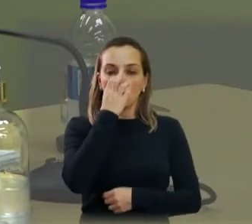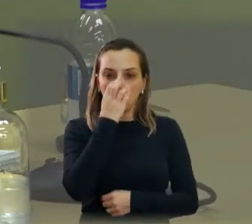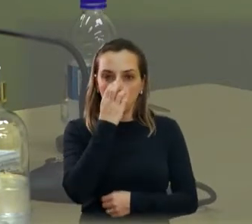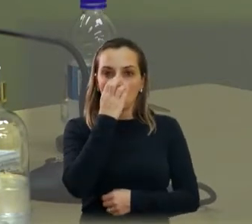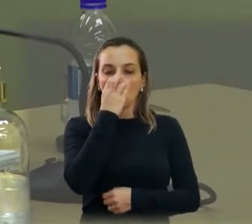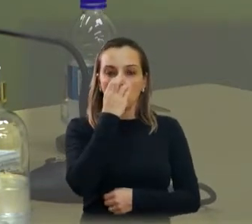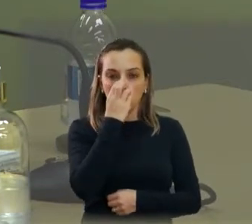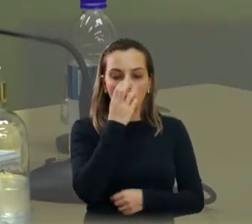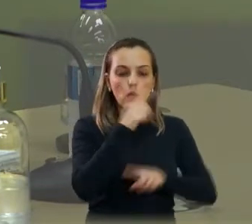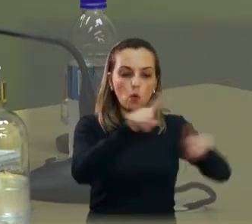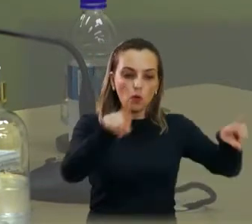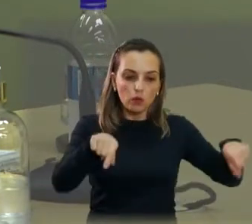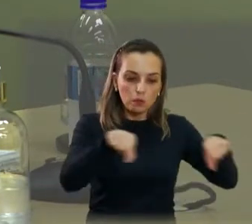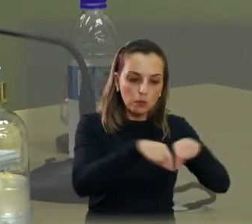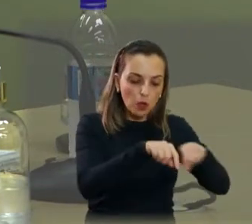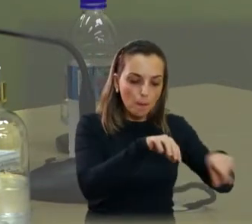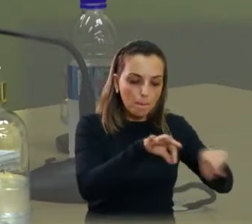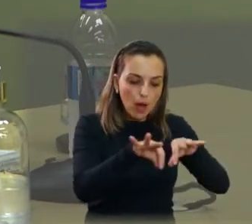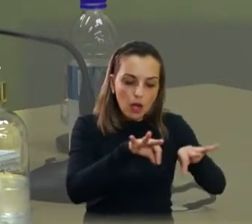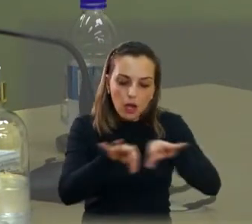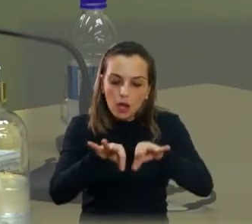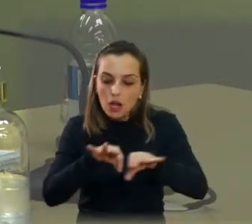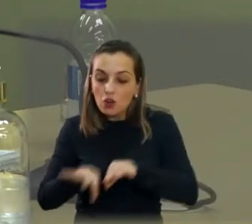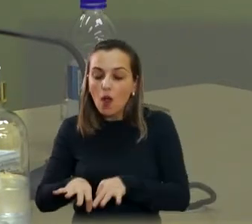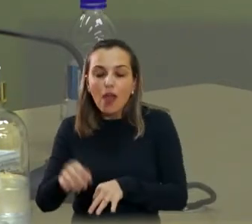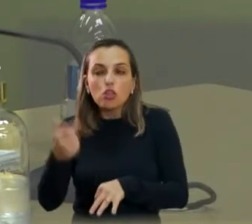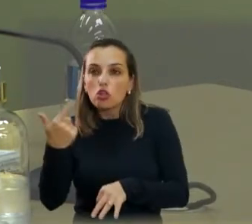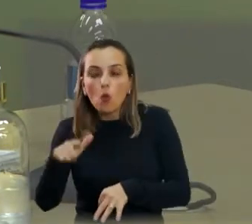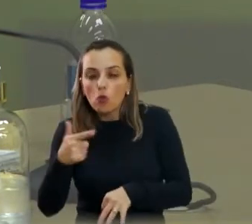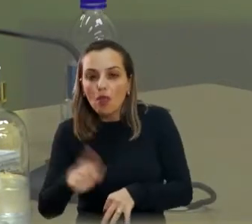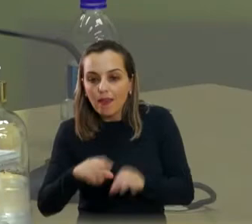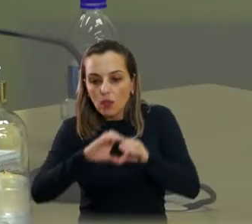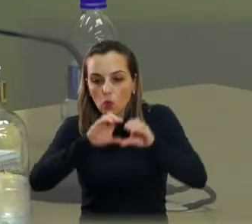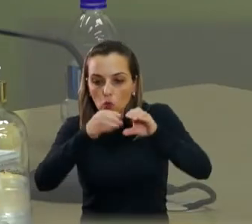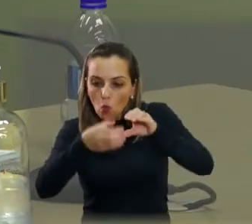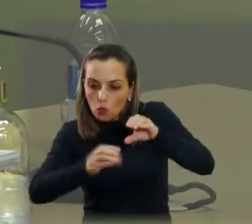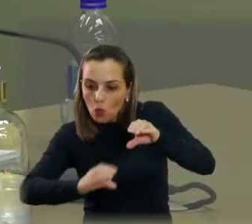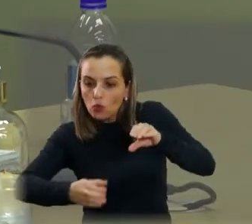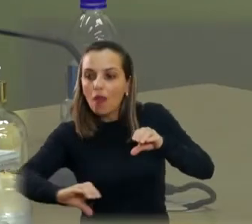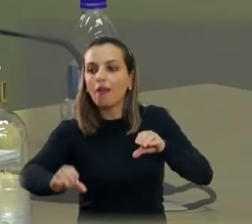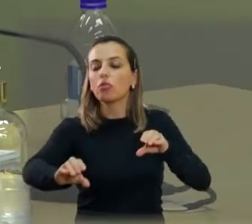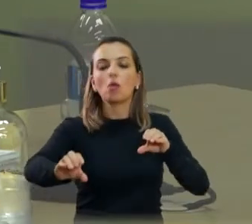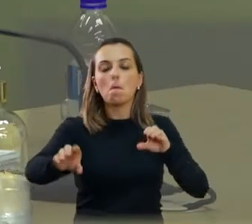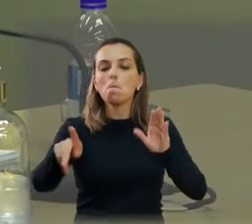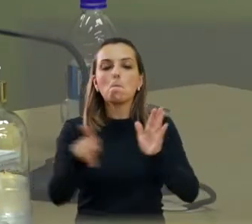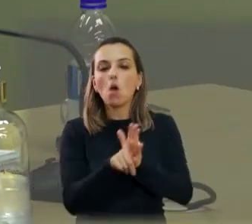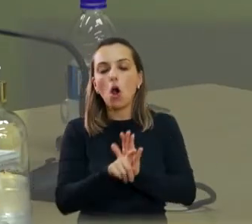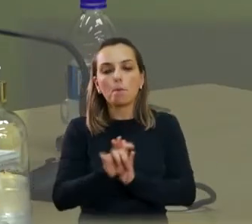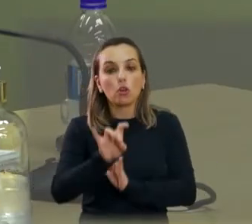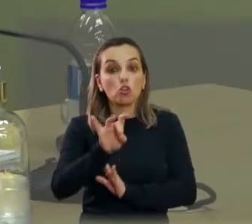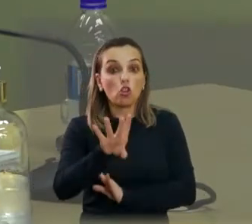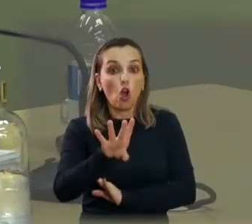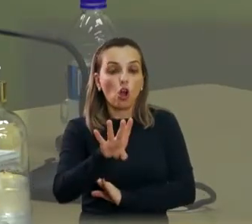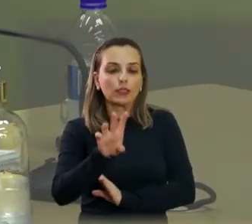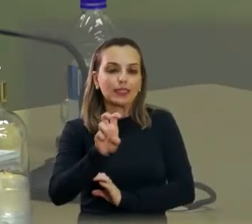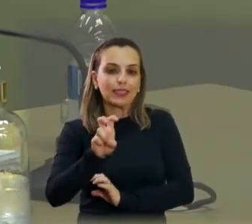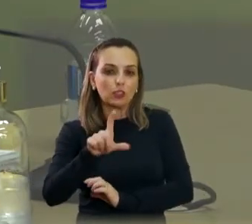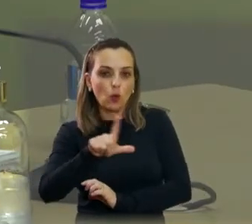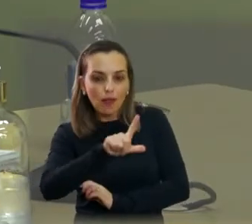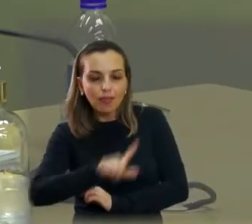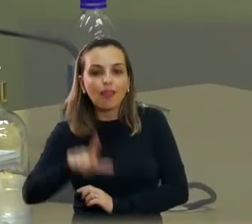projeto para o hospital de campanha, na paciente de enfermaria, eles pensavam que era um paciente que ia usar 5 litros por